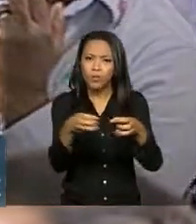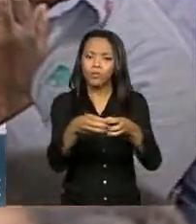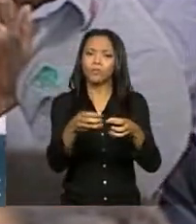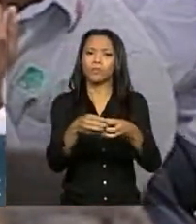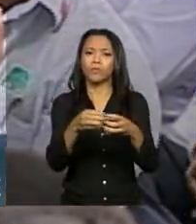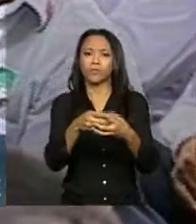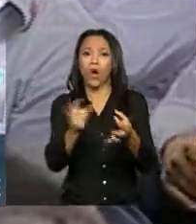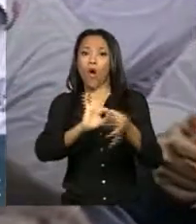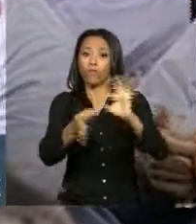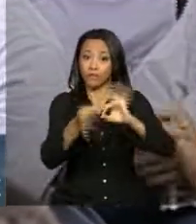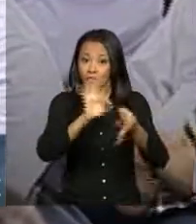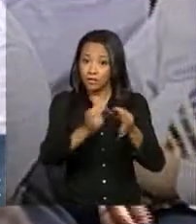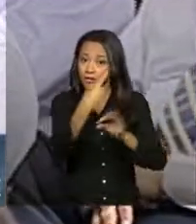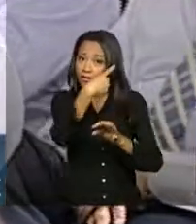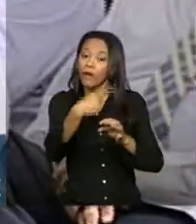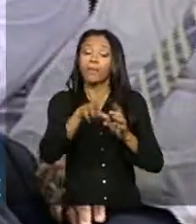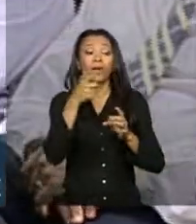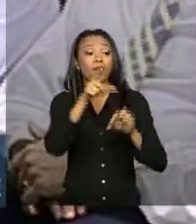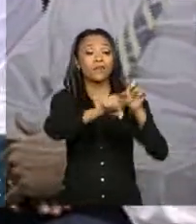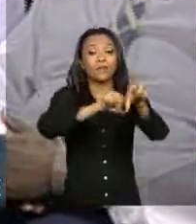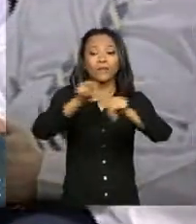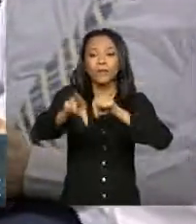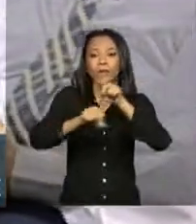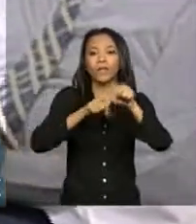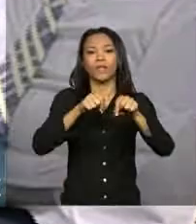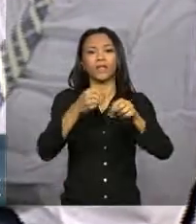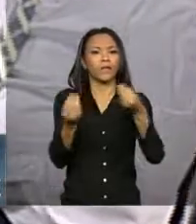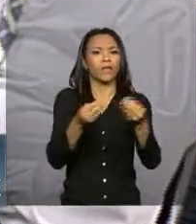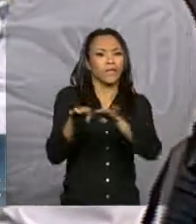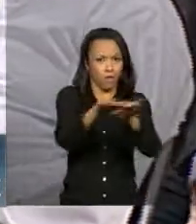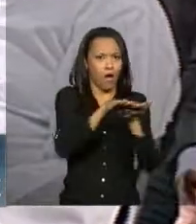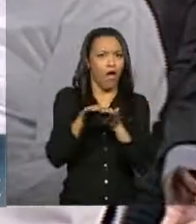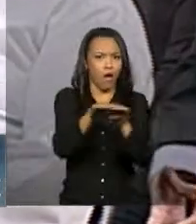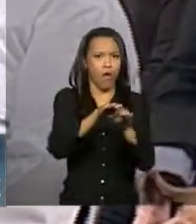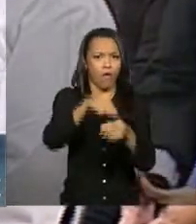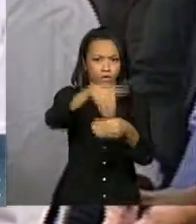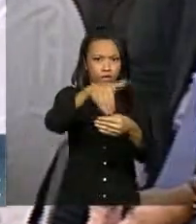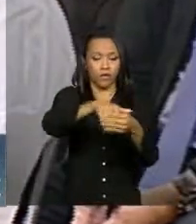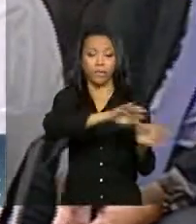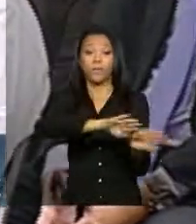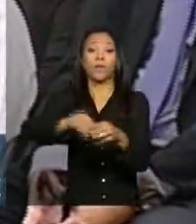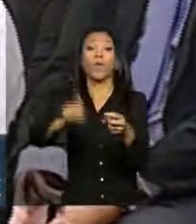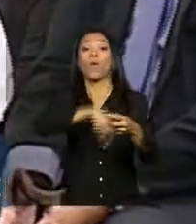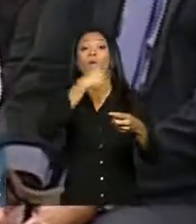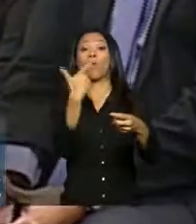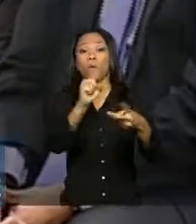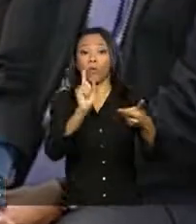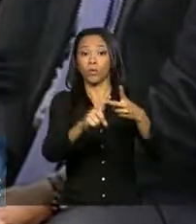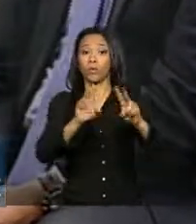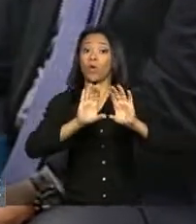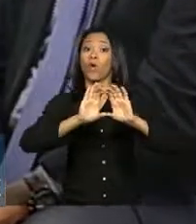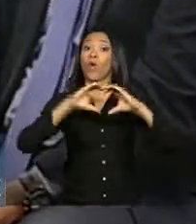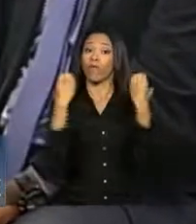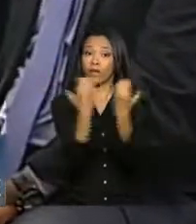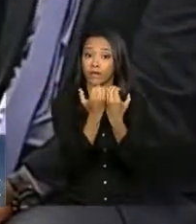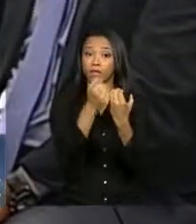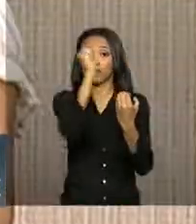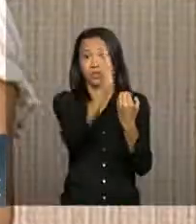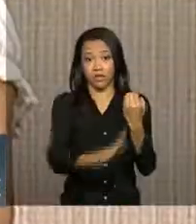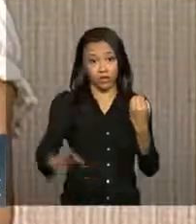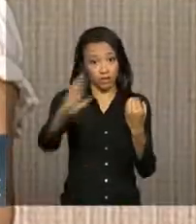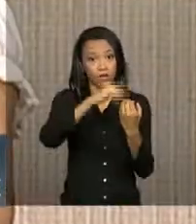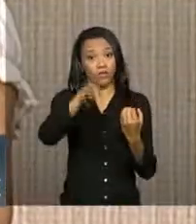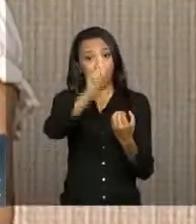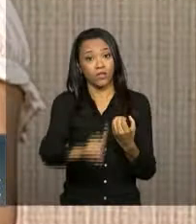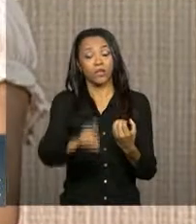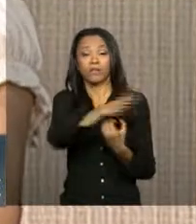lei sobre o processo de escolha unificado temos a conferência nacional dos direitos da criança e adolescente que também está integrada à